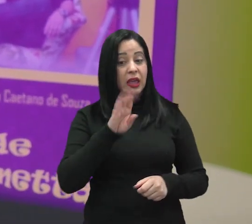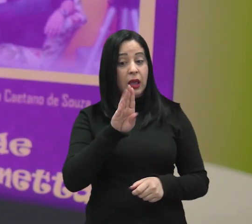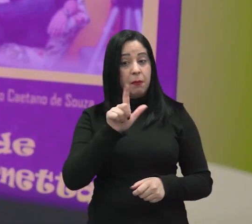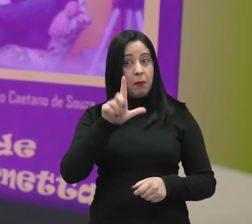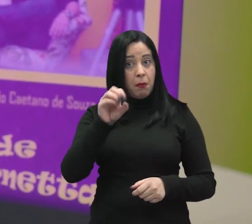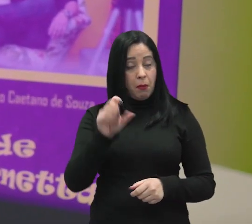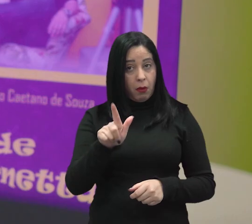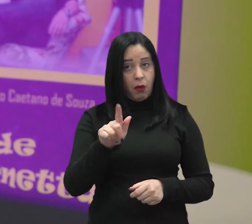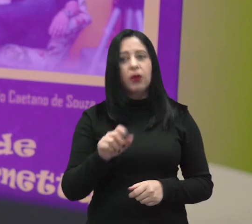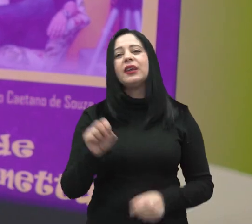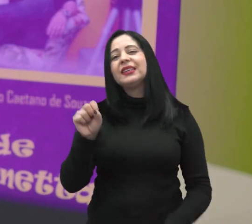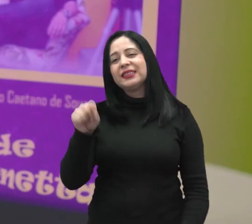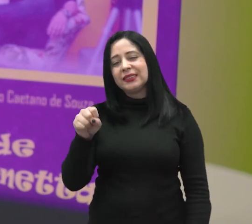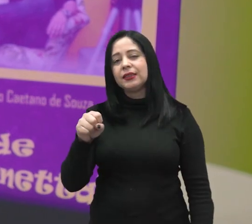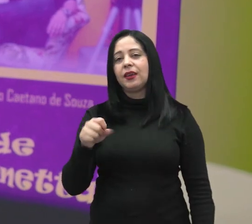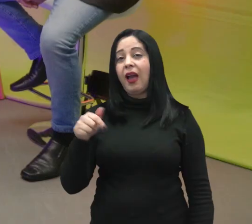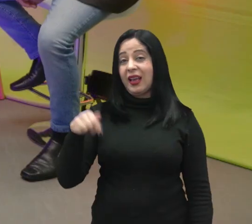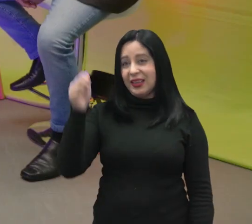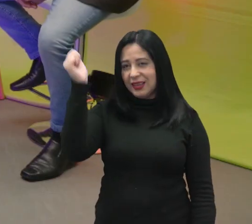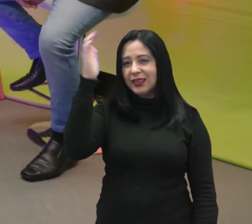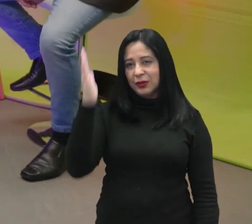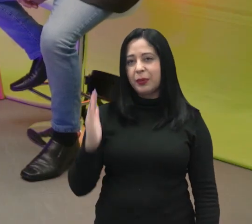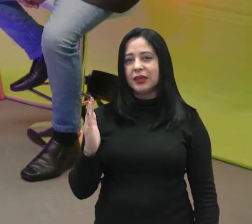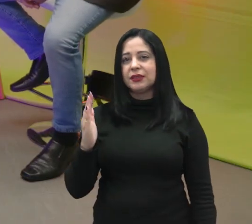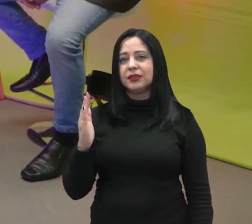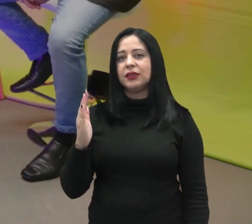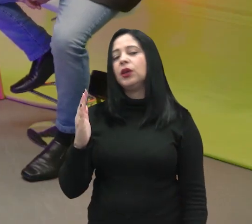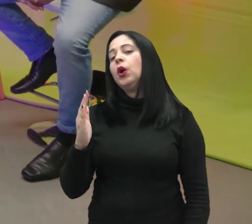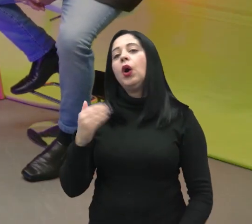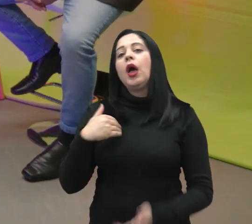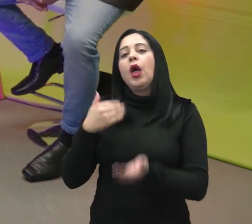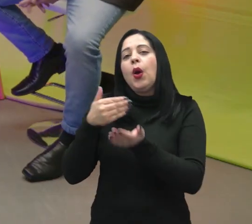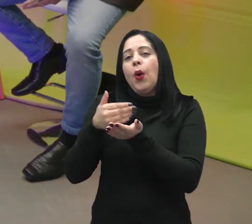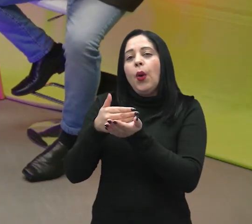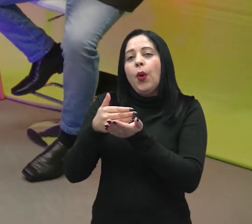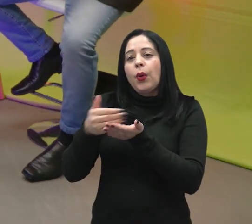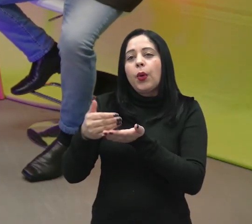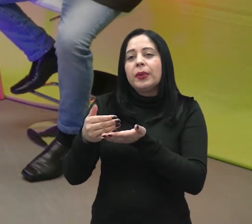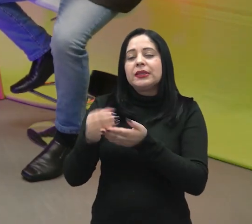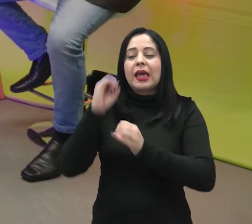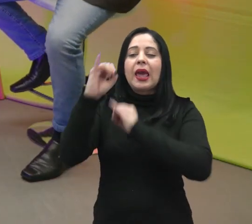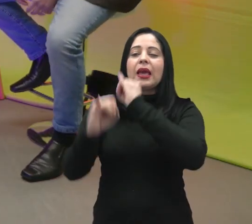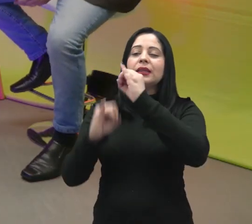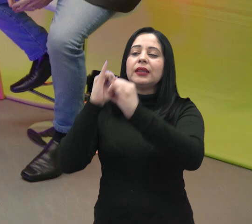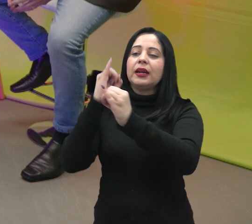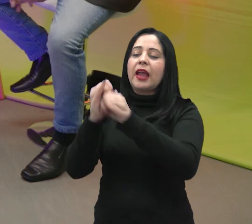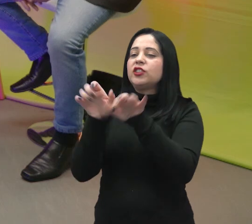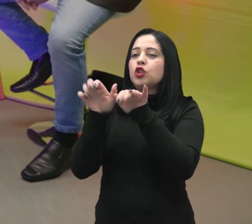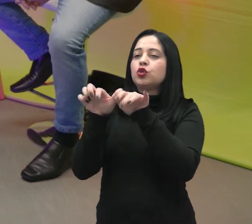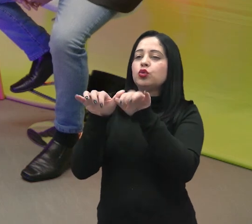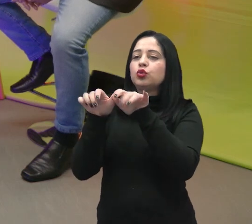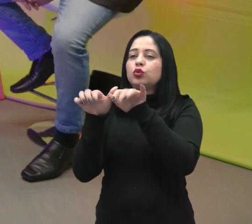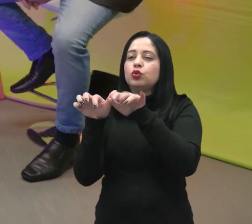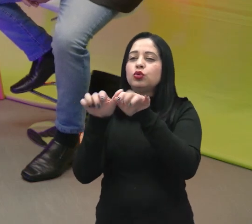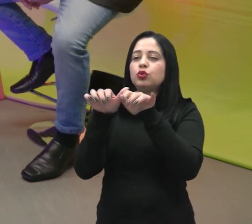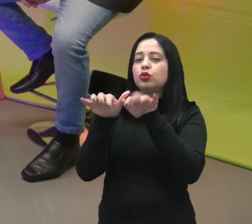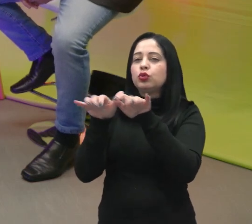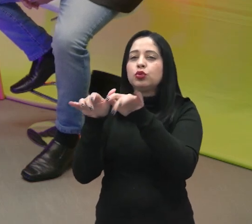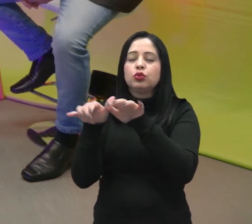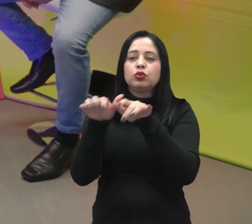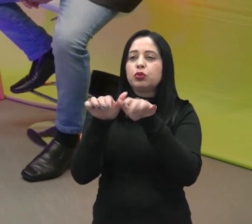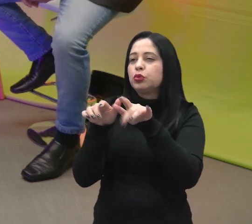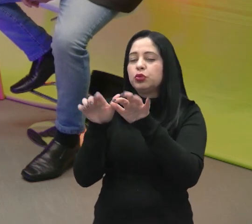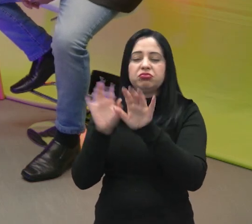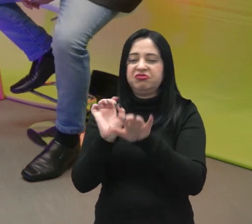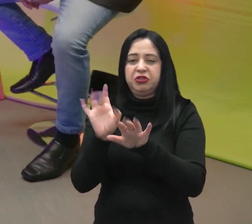É um blog, como todo bom brasileiro, eu comecei a escrever ali na internet. Não tinha o objetivo de